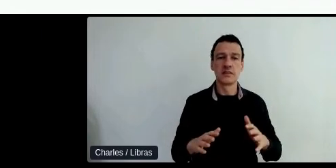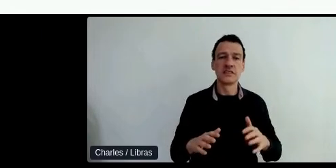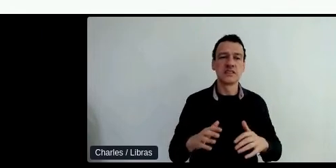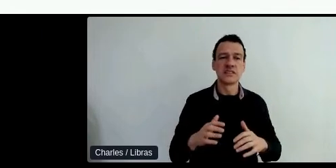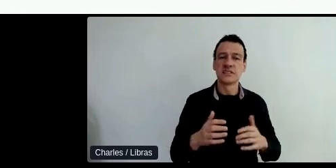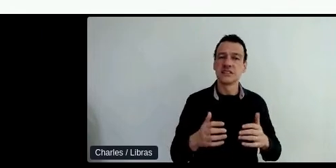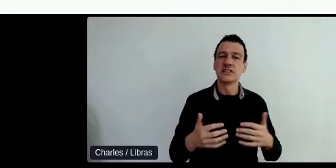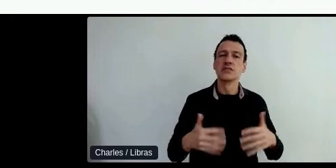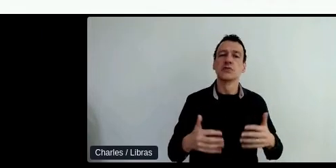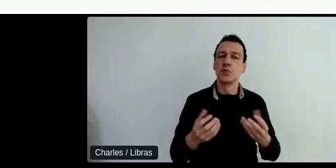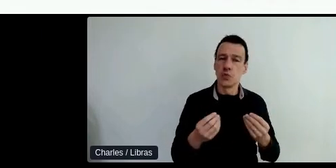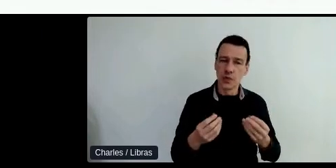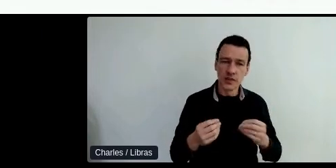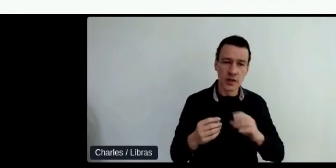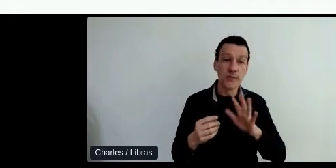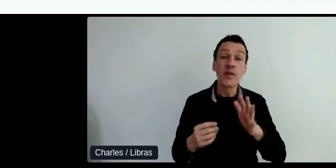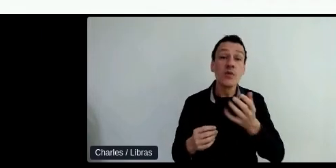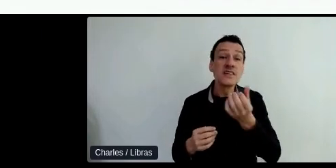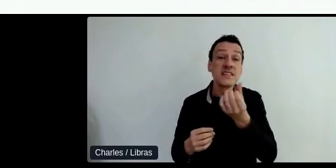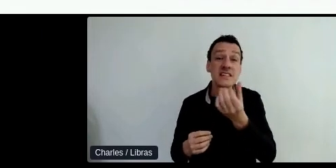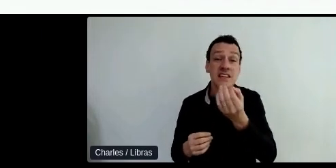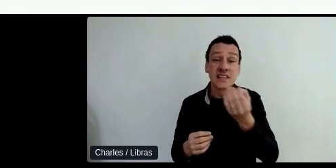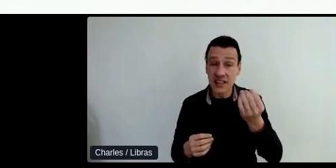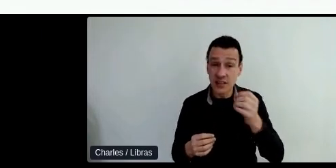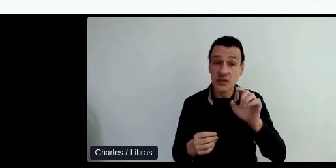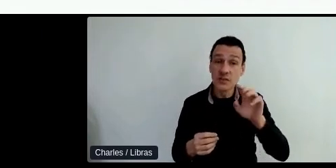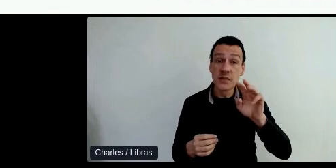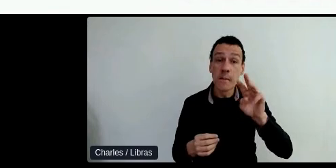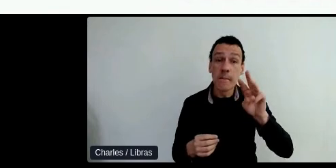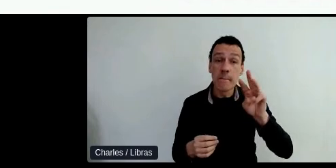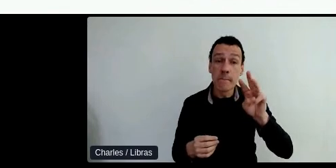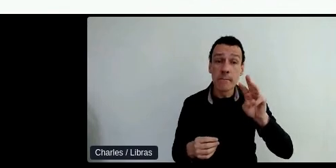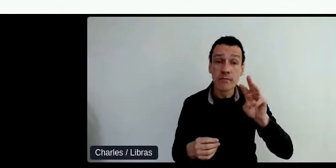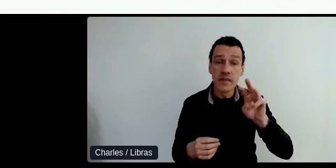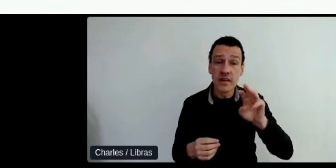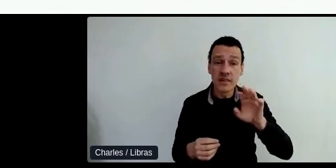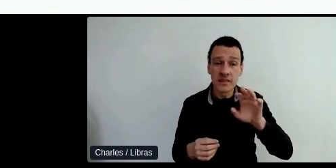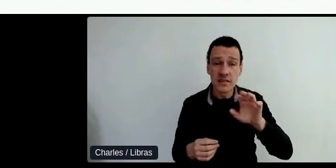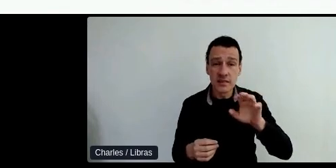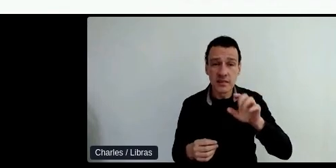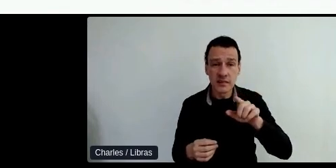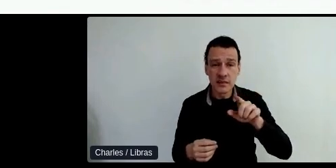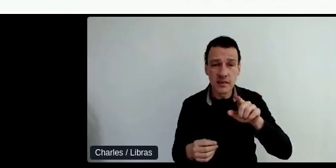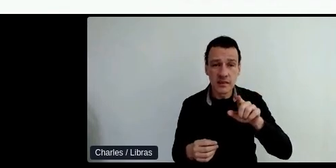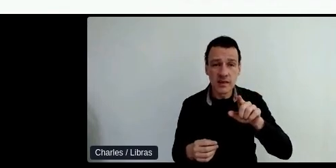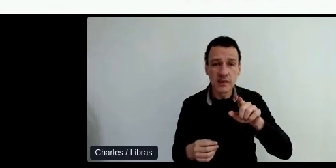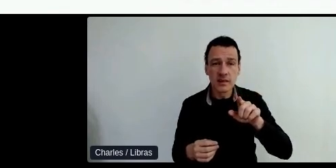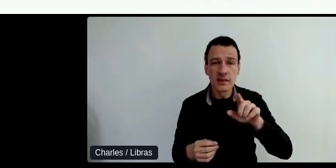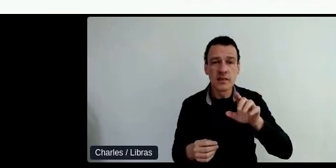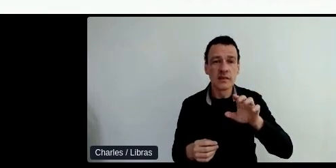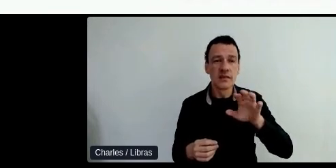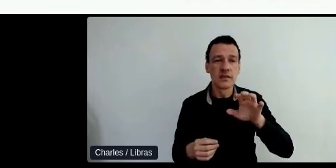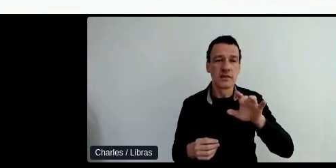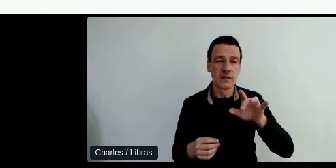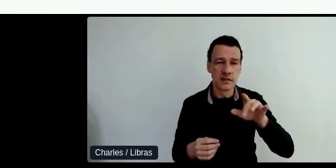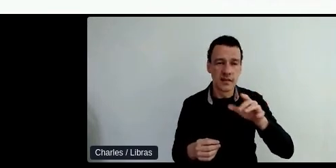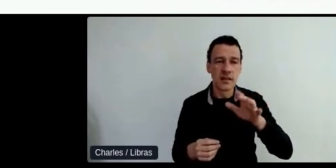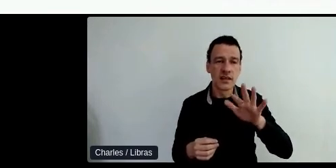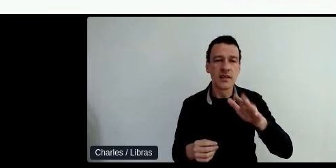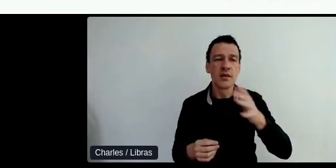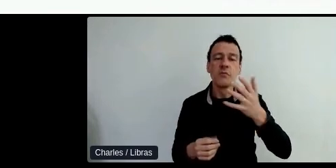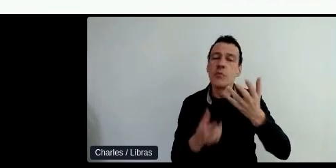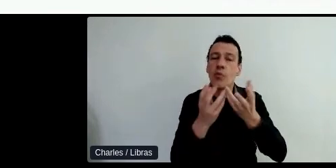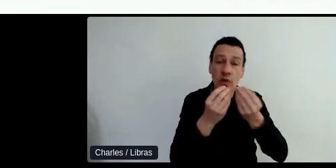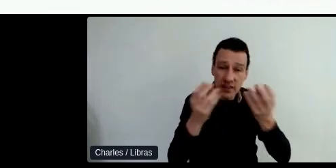e quase 6 milhões possuem baixa visão. E como que essas pessoas utilizam consomem esse conteúdo